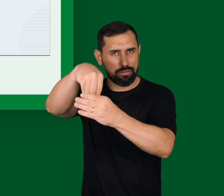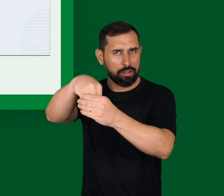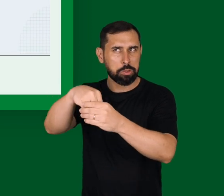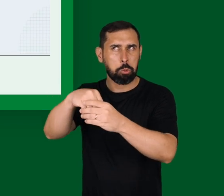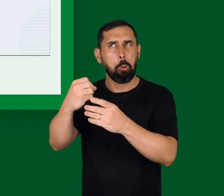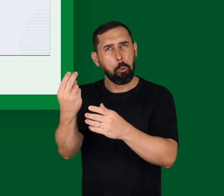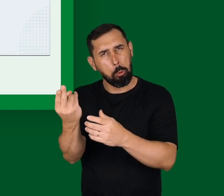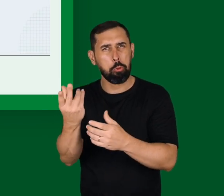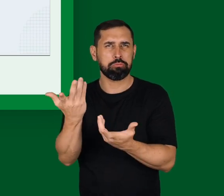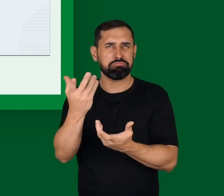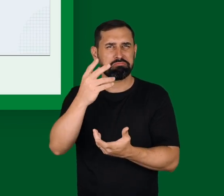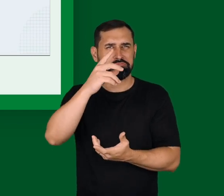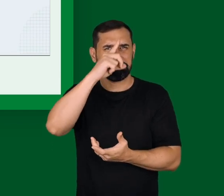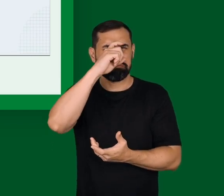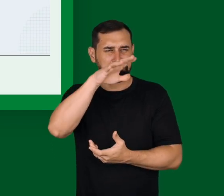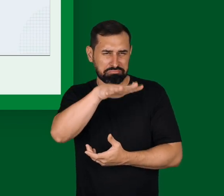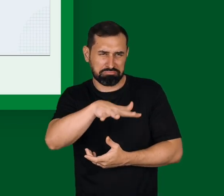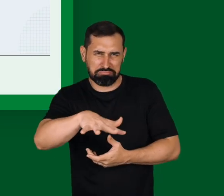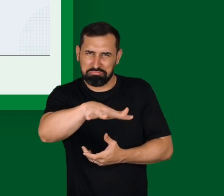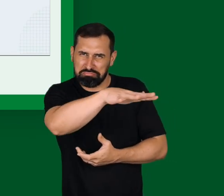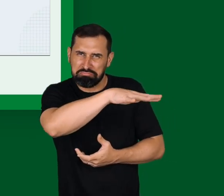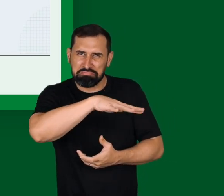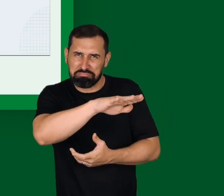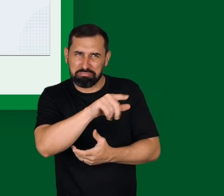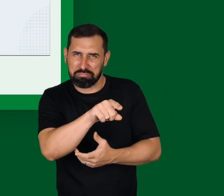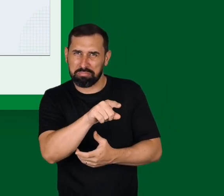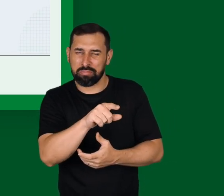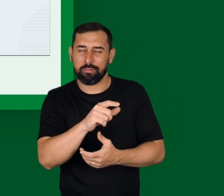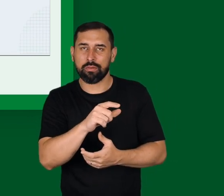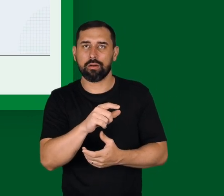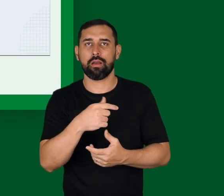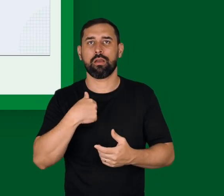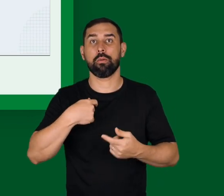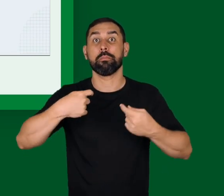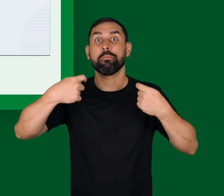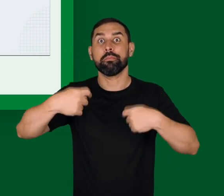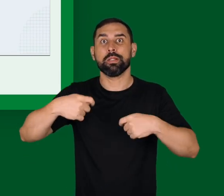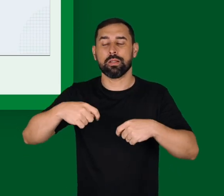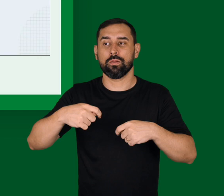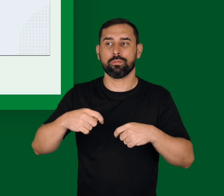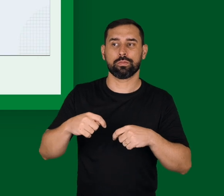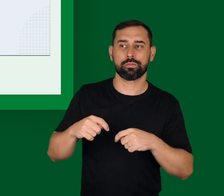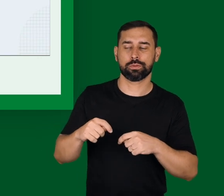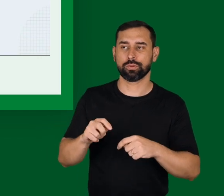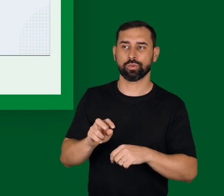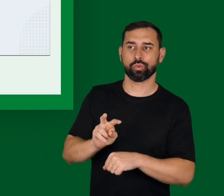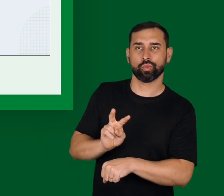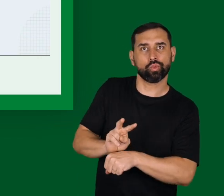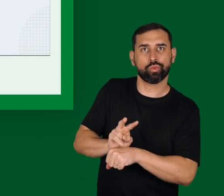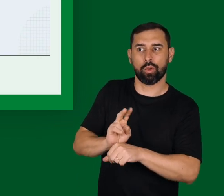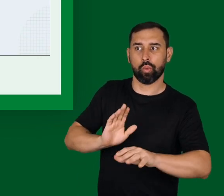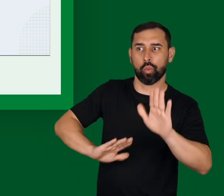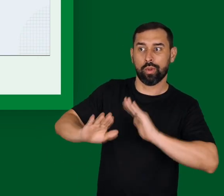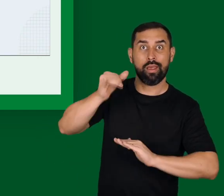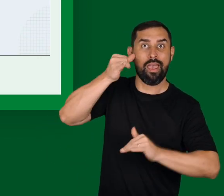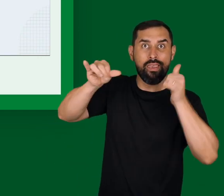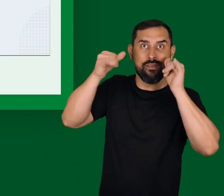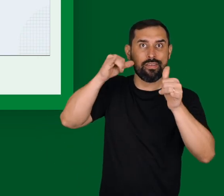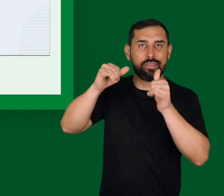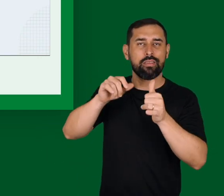unidade intra-hospitalar e até mesmo extra-hospitalar, a gente tem que garantir o reconhecimento precoce e a